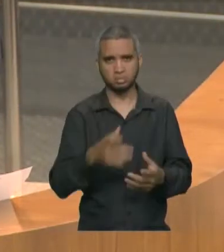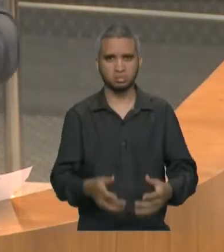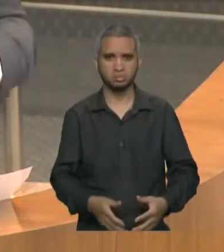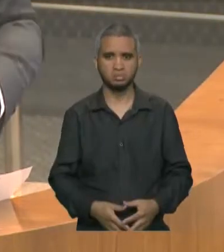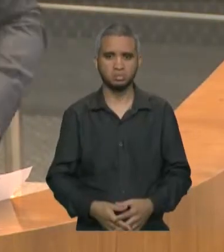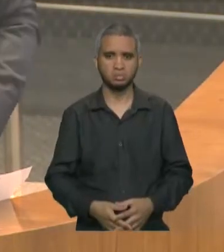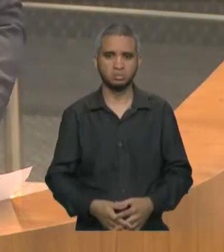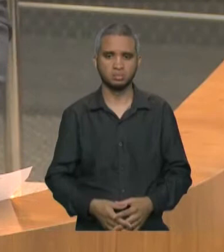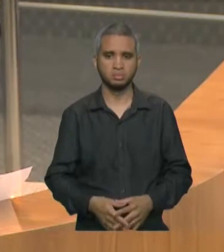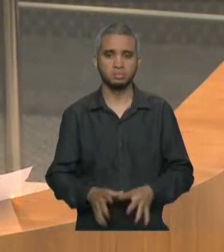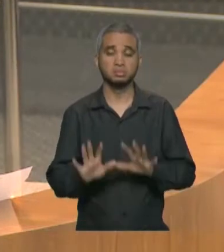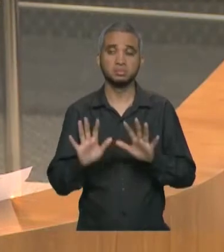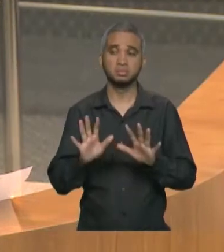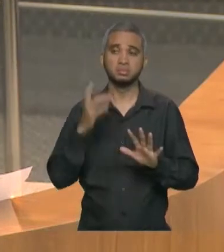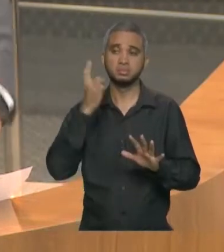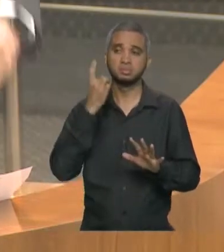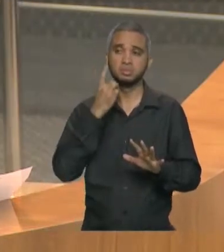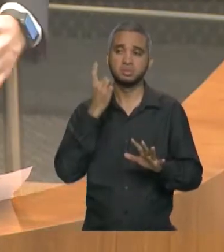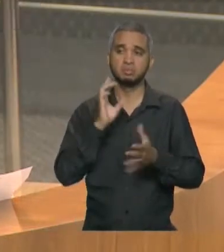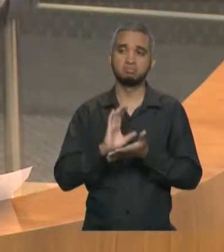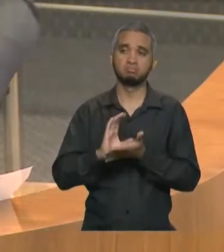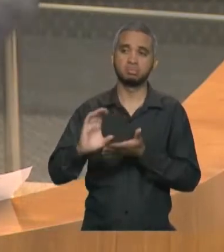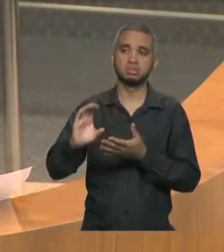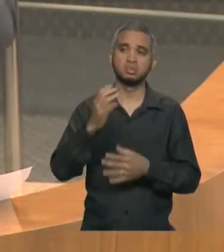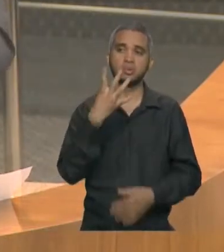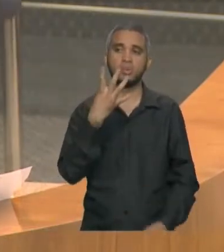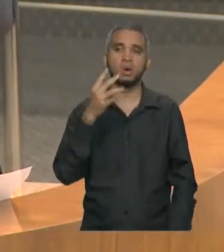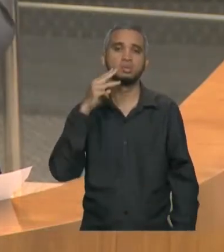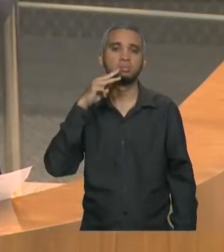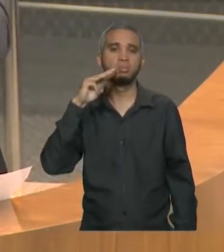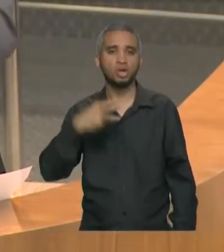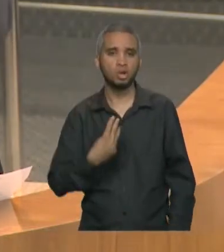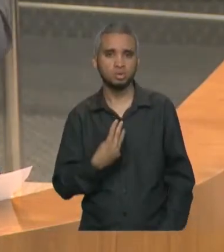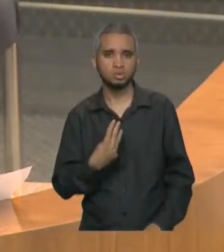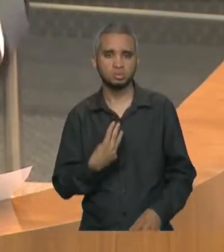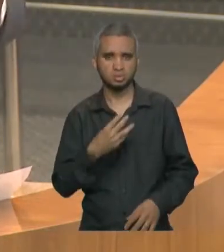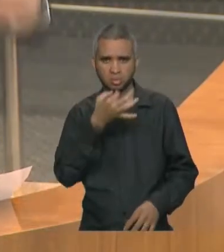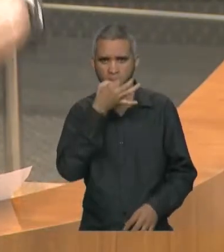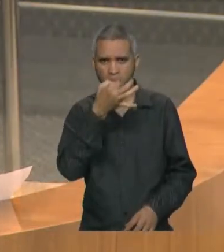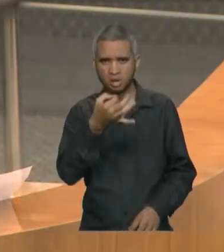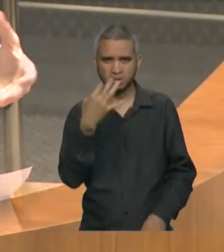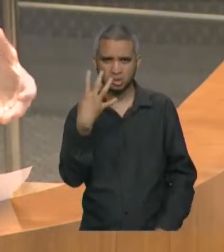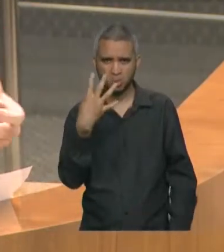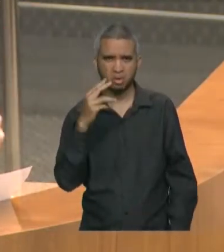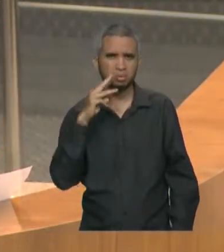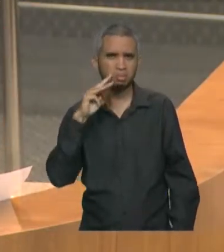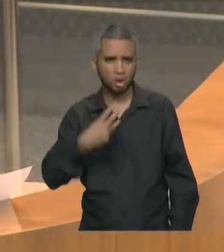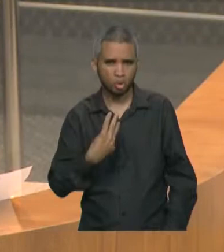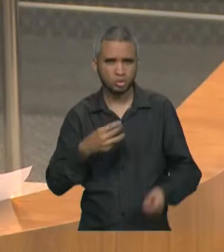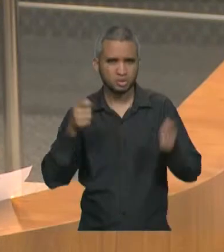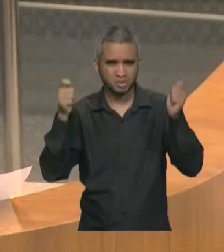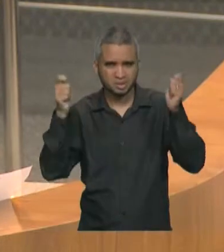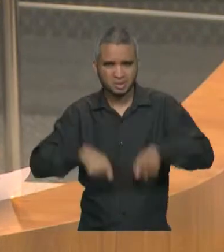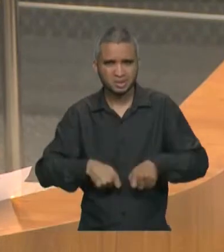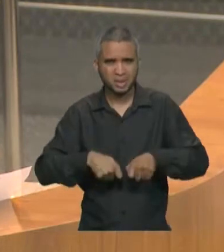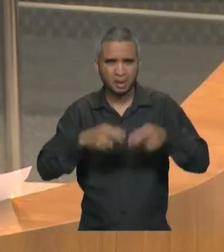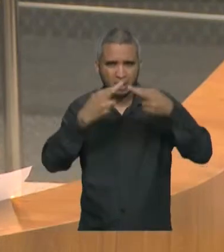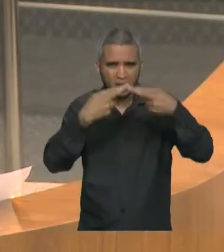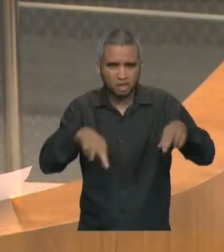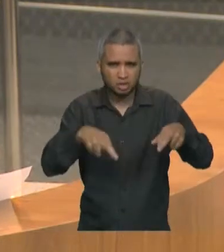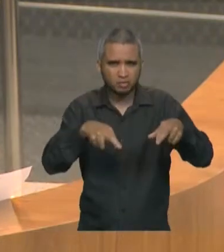Ah, mas os deputados mandaram 4 milhões. Vossas Excelências acham que 4 milhões dá para combater o câncer no Maranhão?